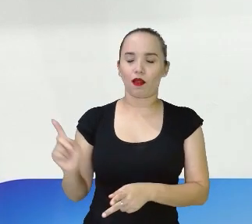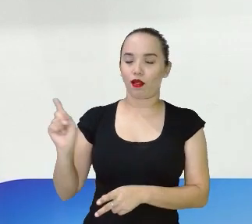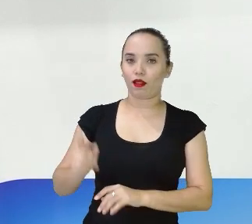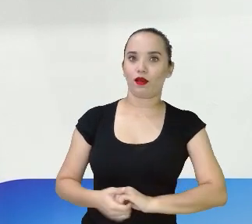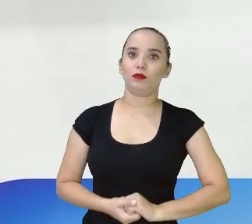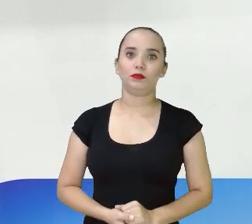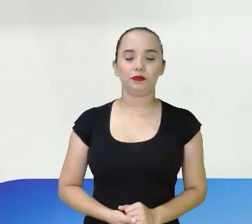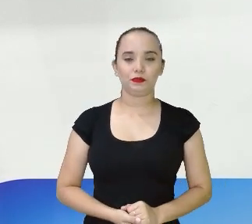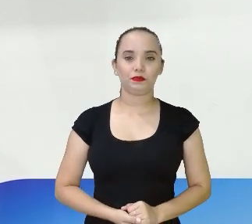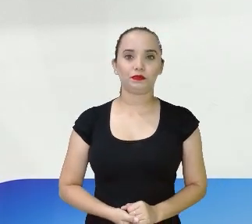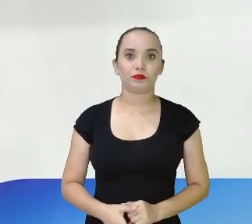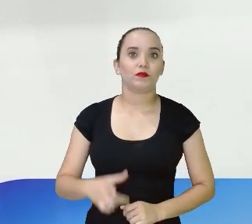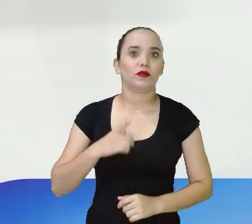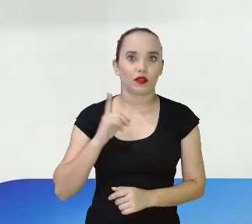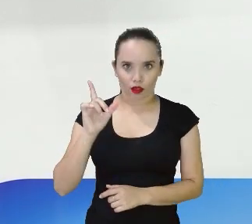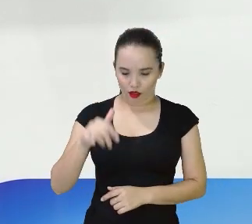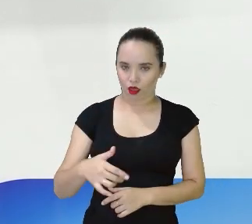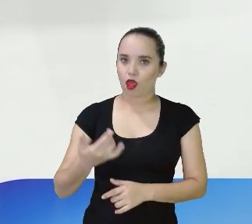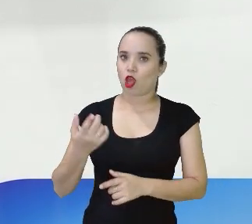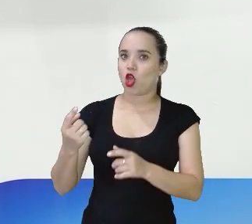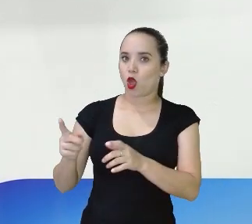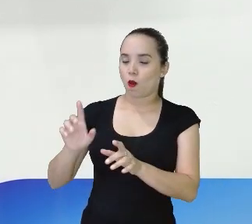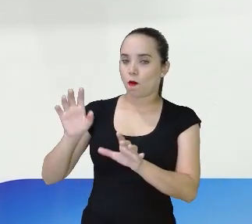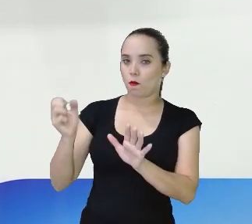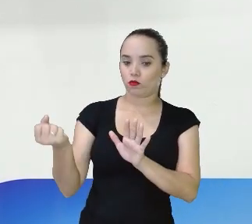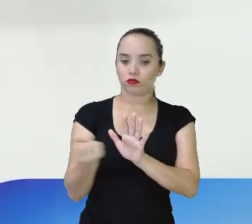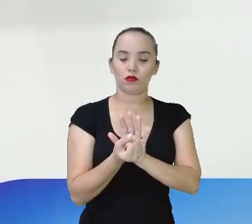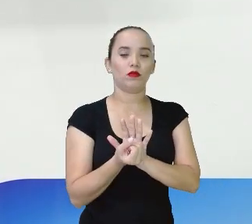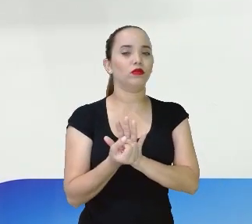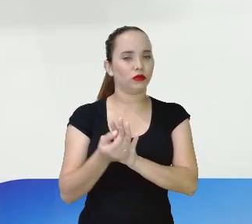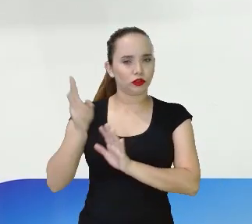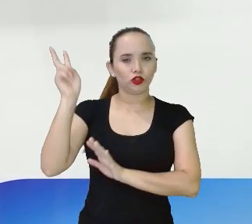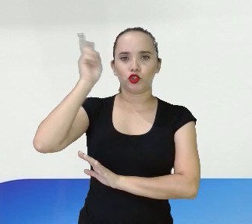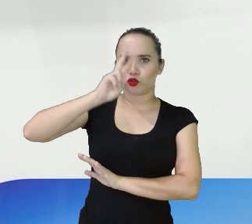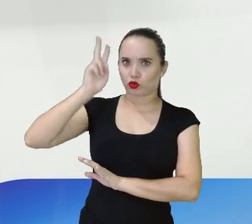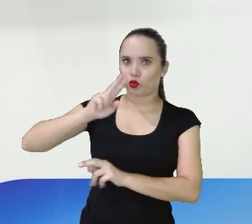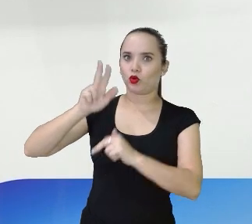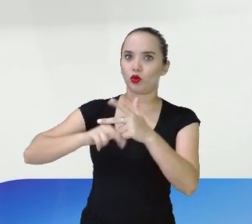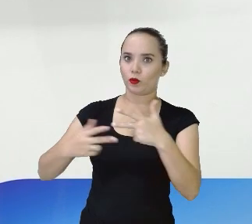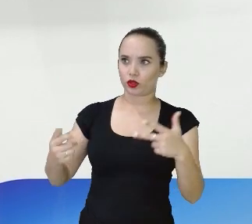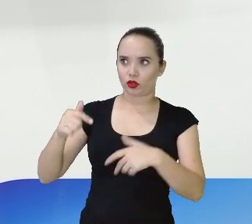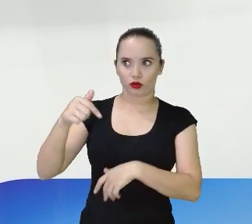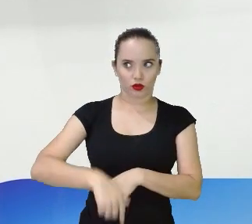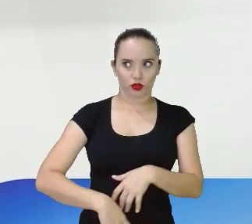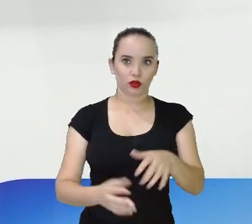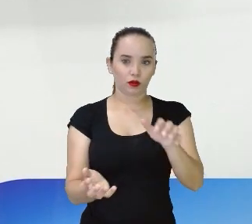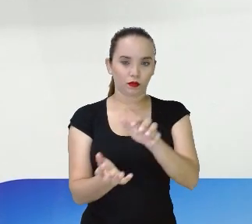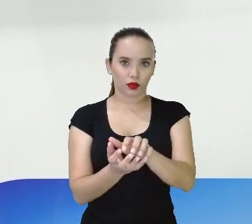é muito grande. Ele é um ponto histórico, aí é um ponto material de Pernambuco.